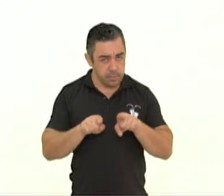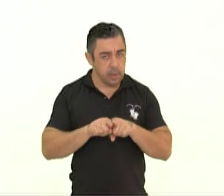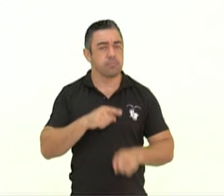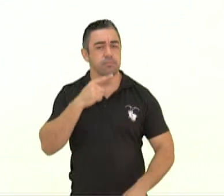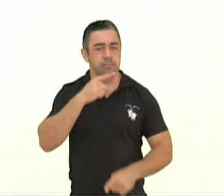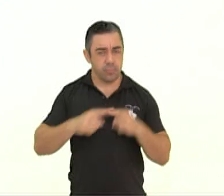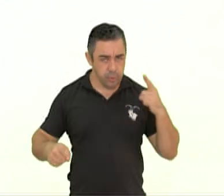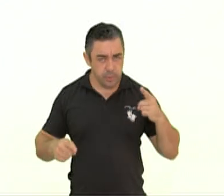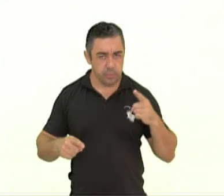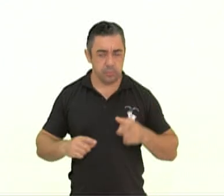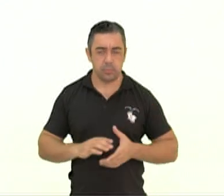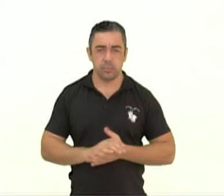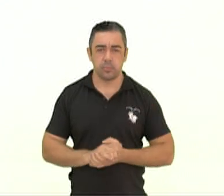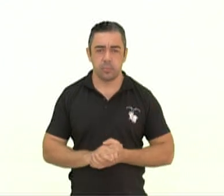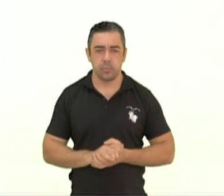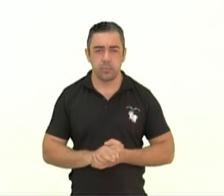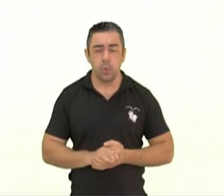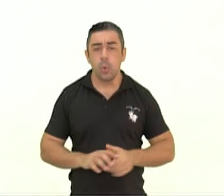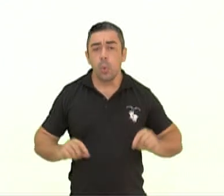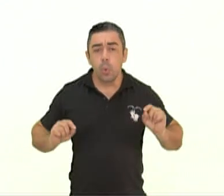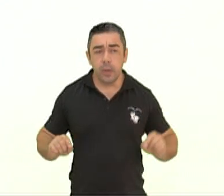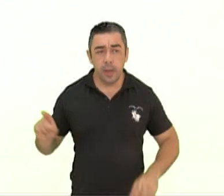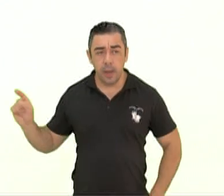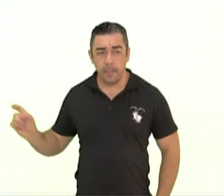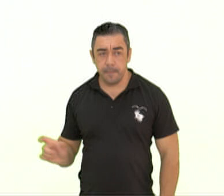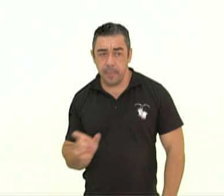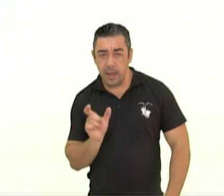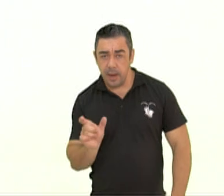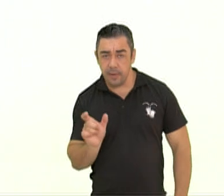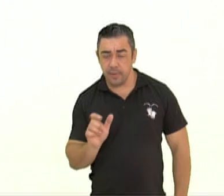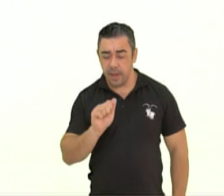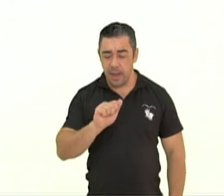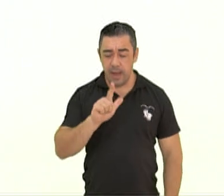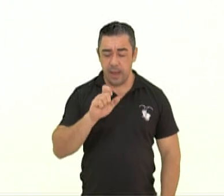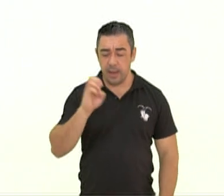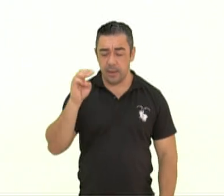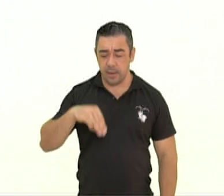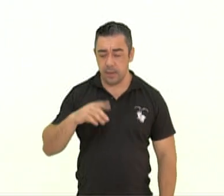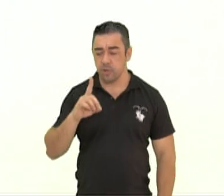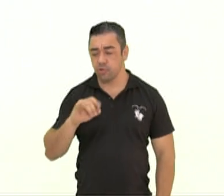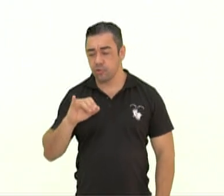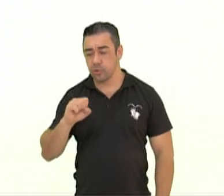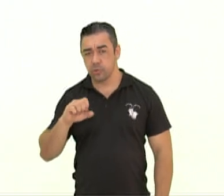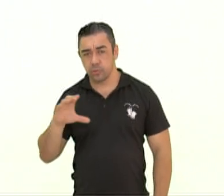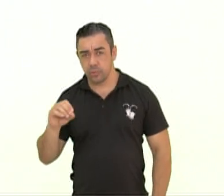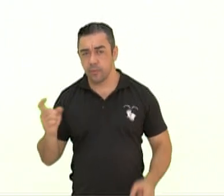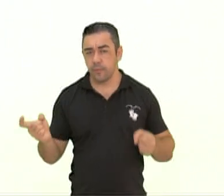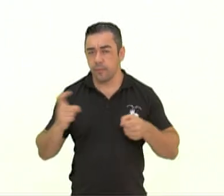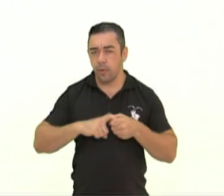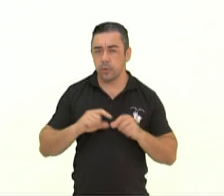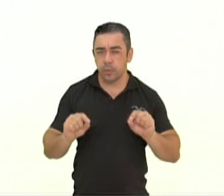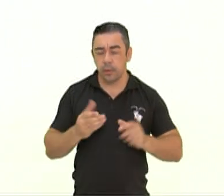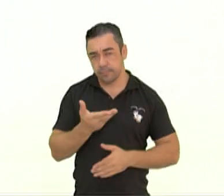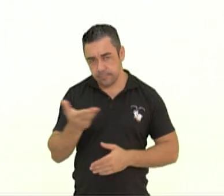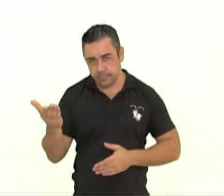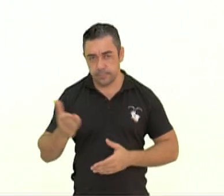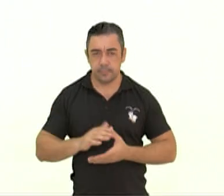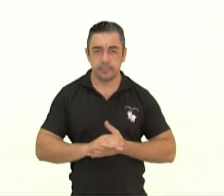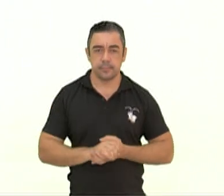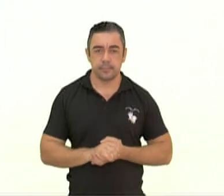proibido. O que a expressão destacada no trecho acima está retomando? Com vocês lá.